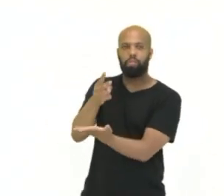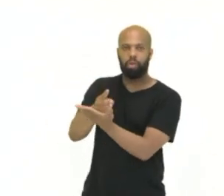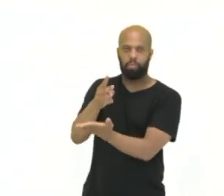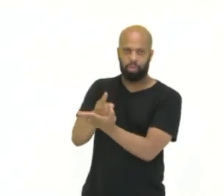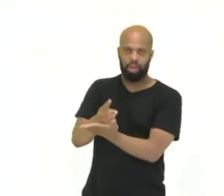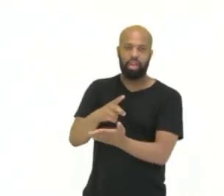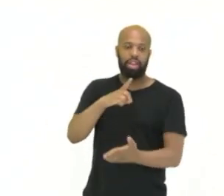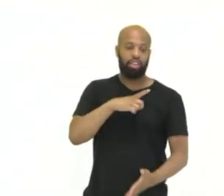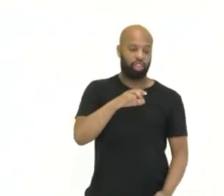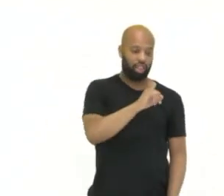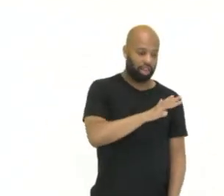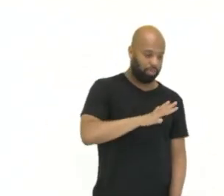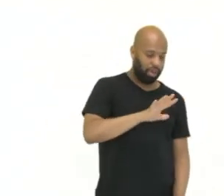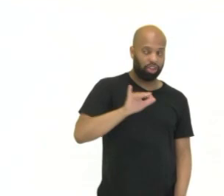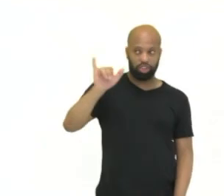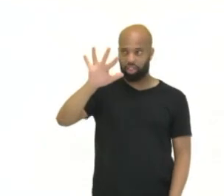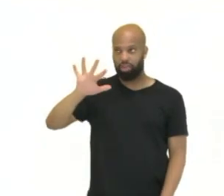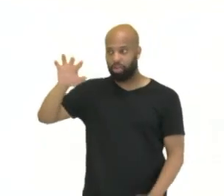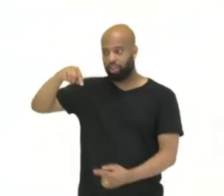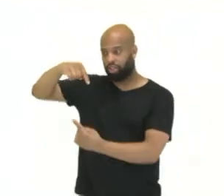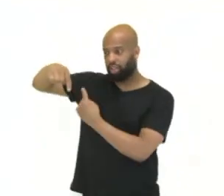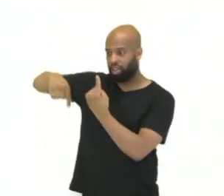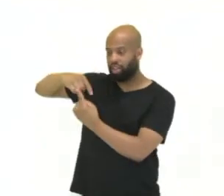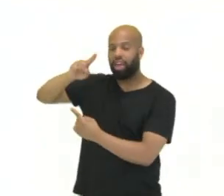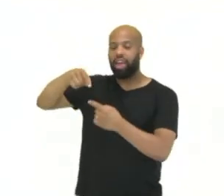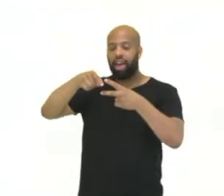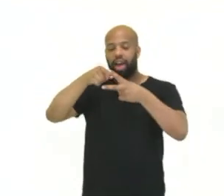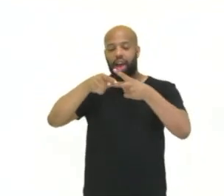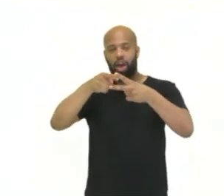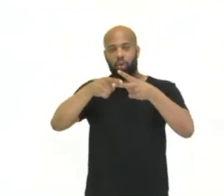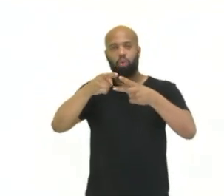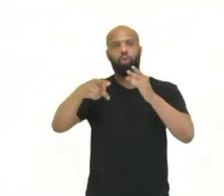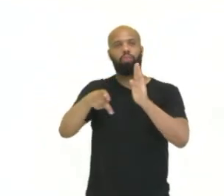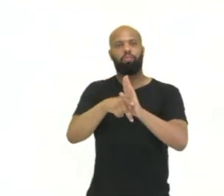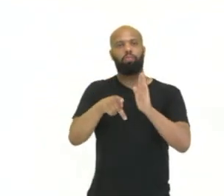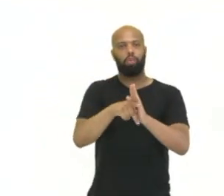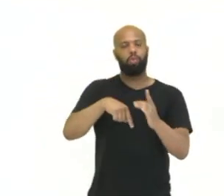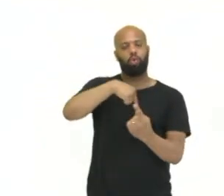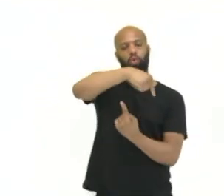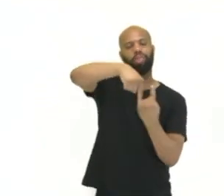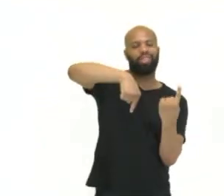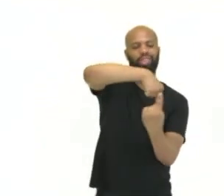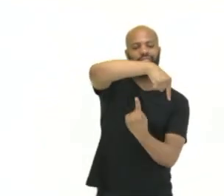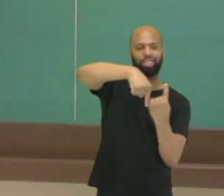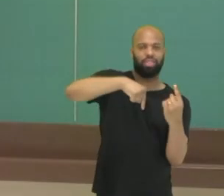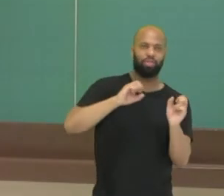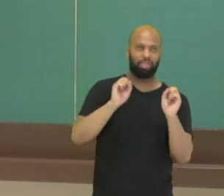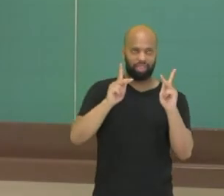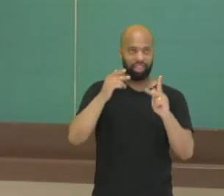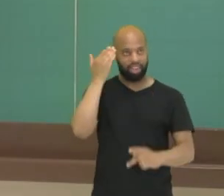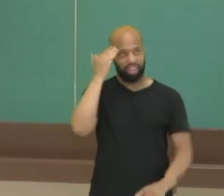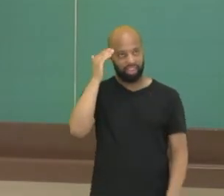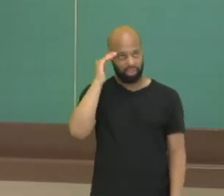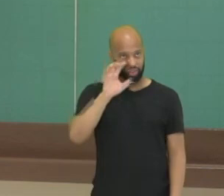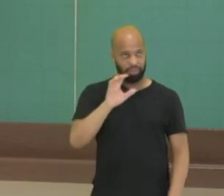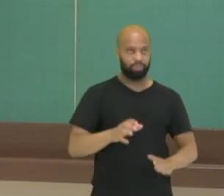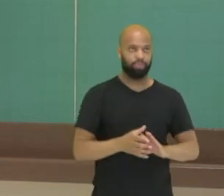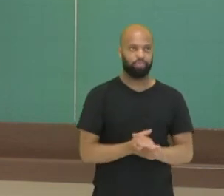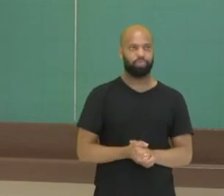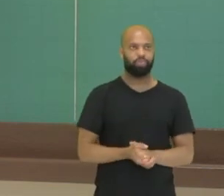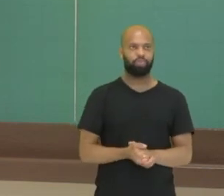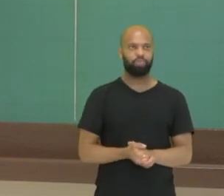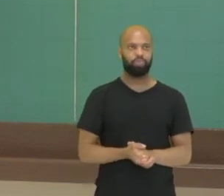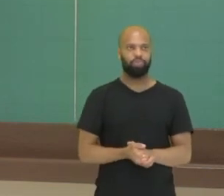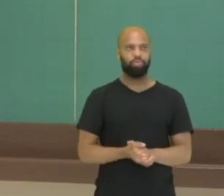medida que a imagem gira chamaremos de ângulo de rotação. Beleza? Bacaninha? Então tá